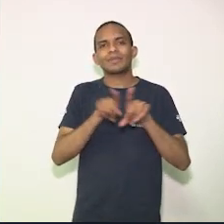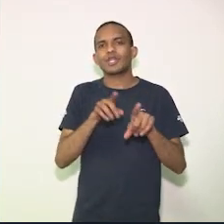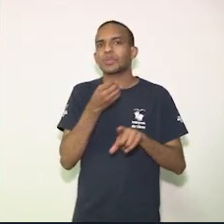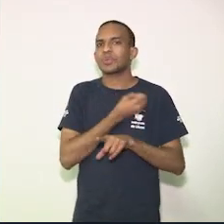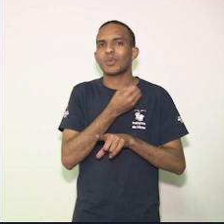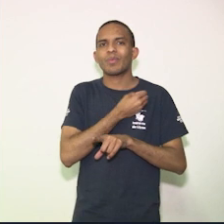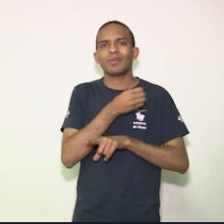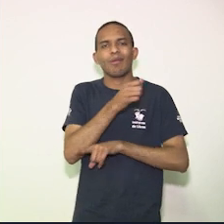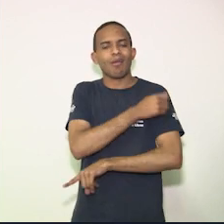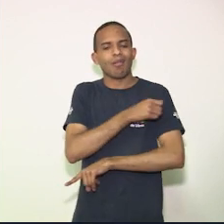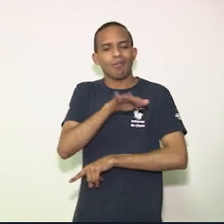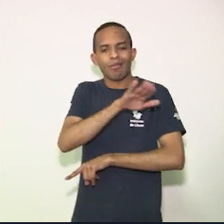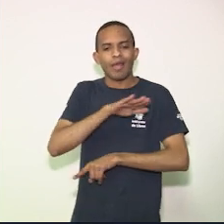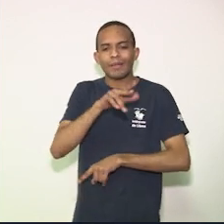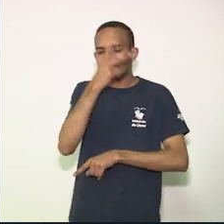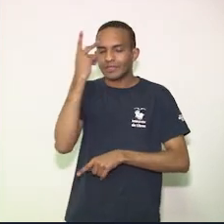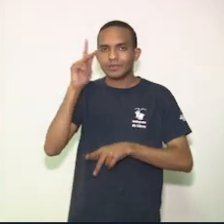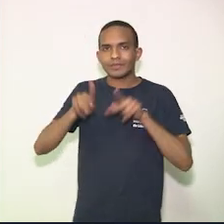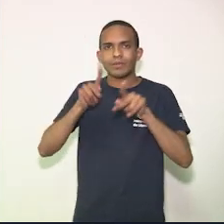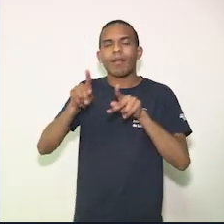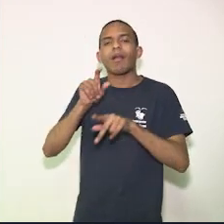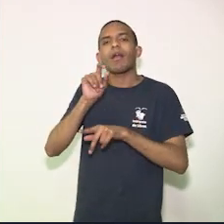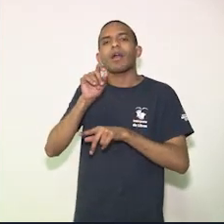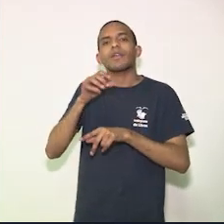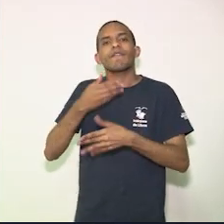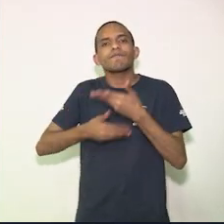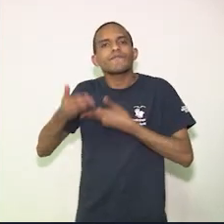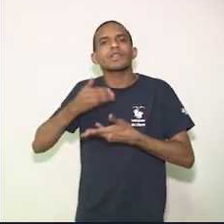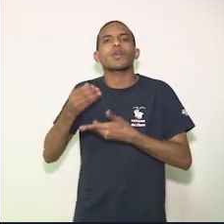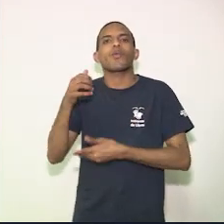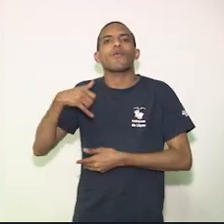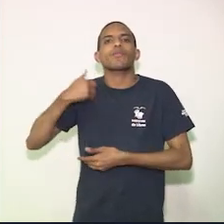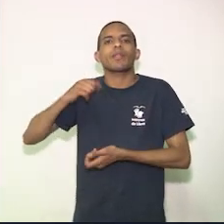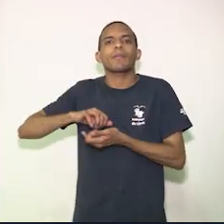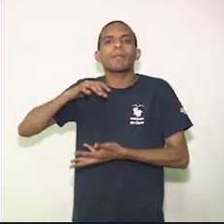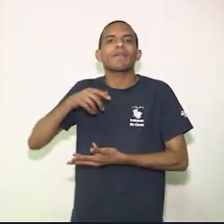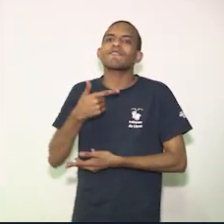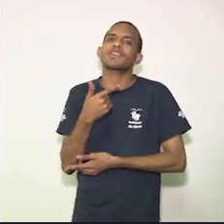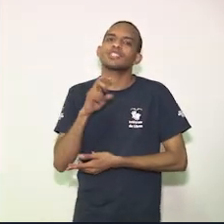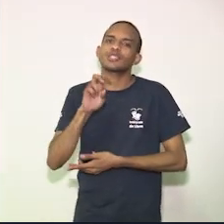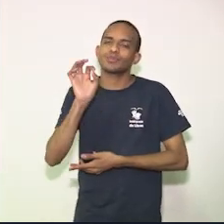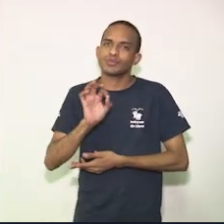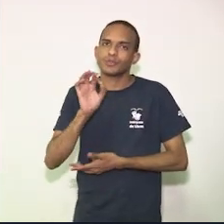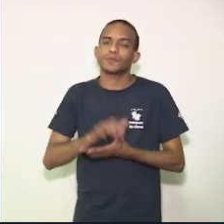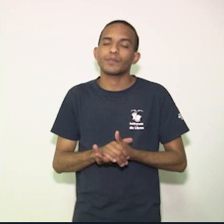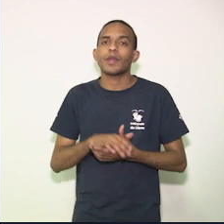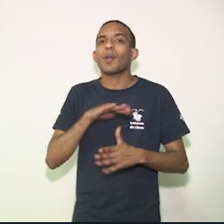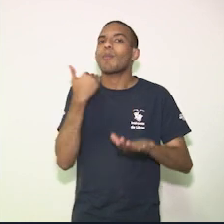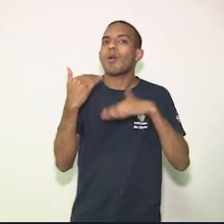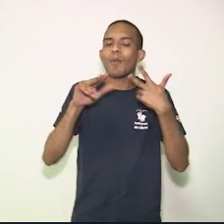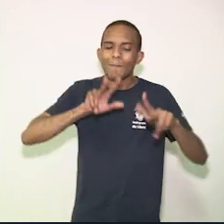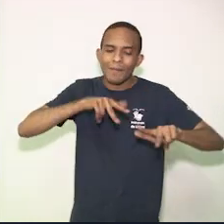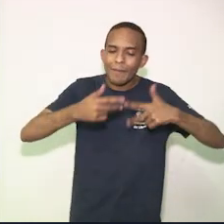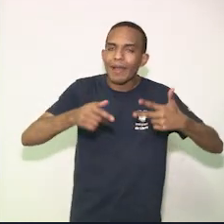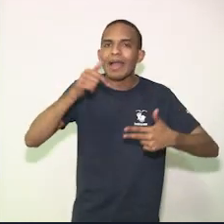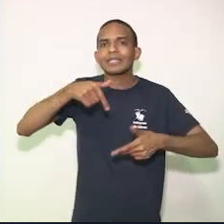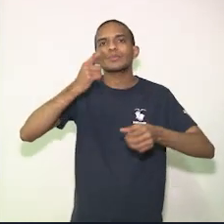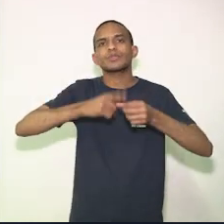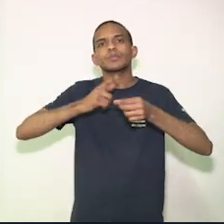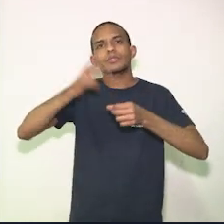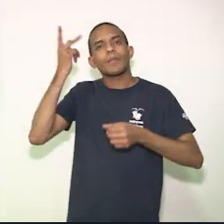de escolares que convivem com população idosa, 25%, e dos óbitos no município de São